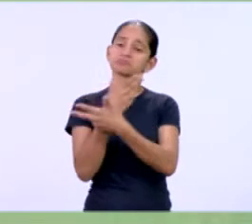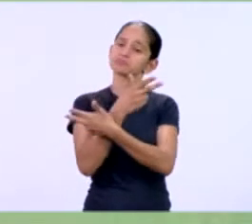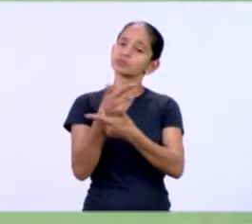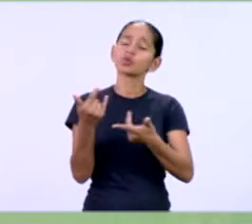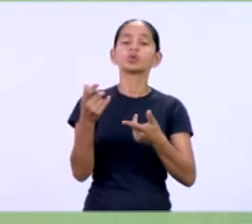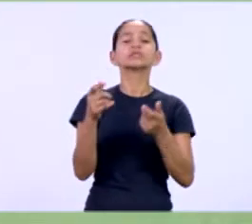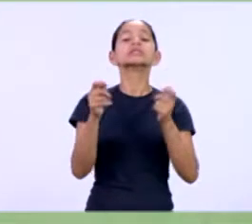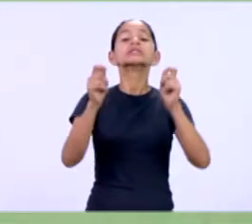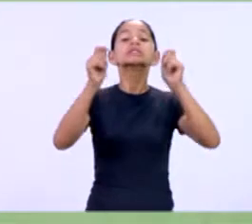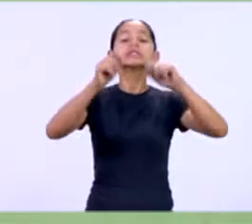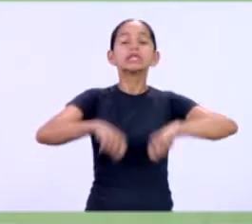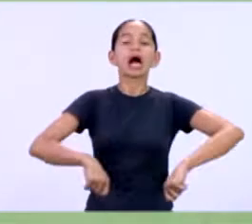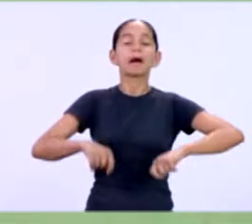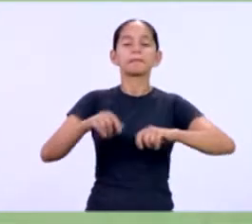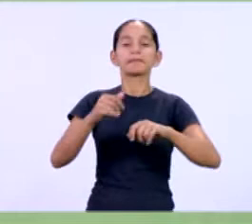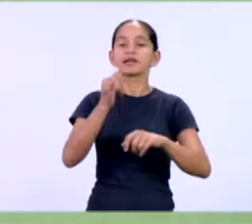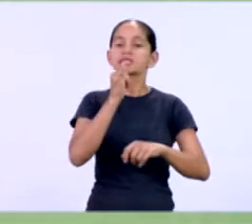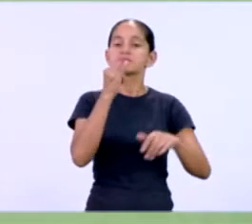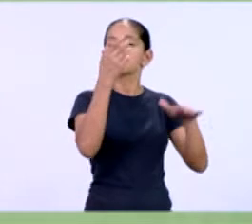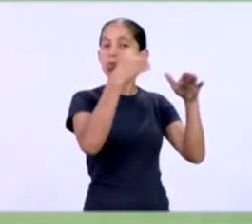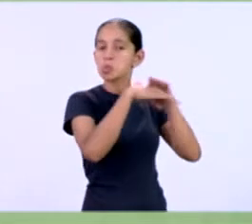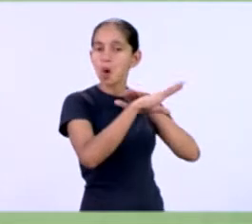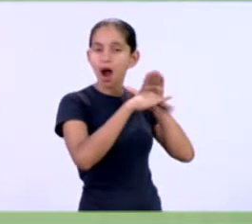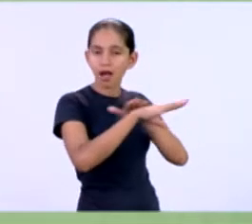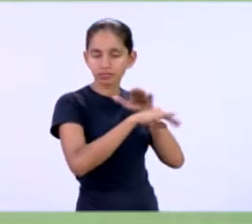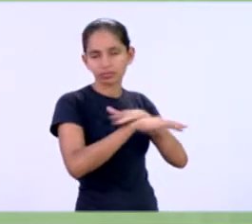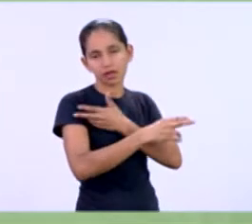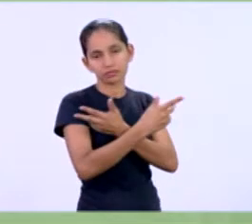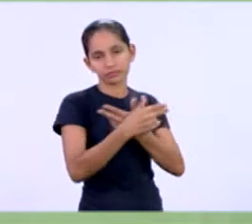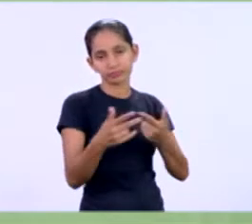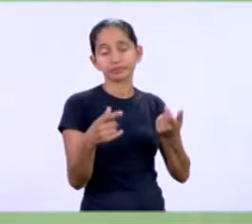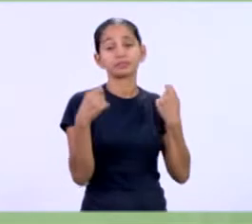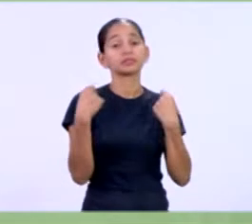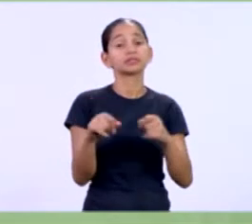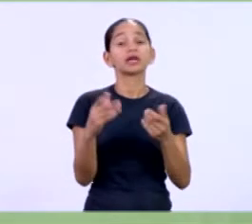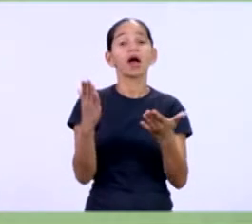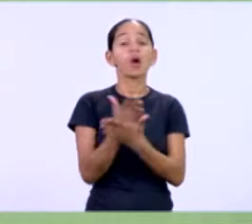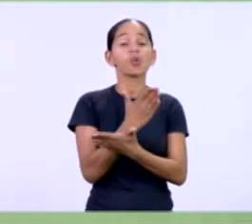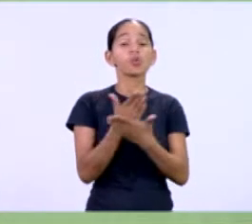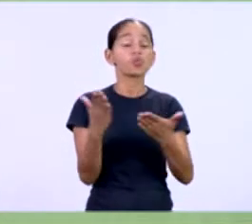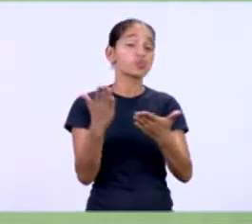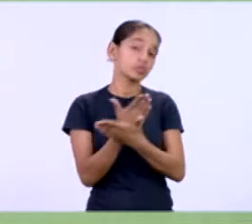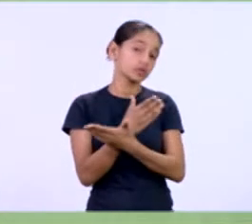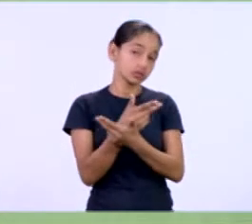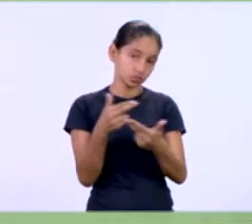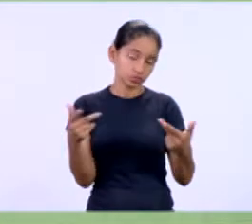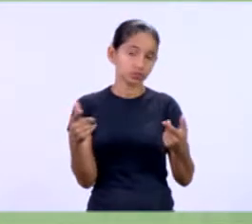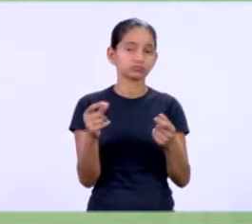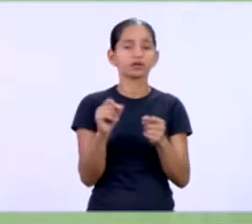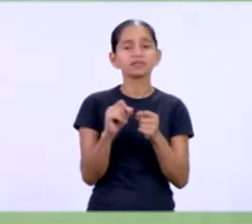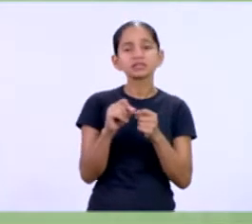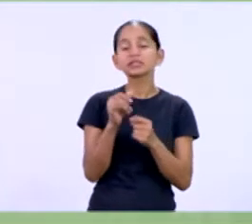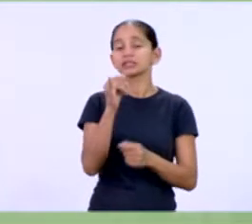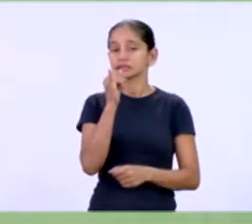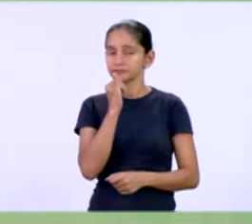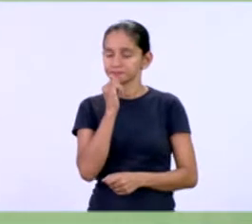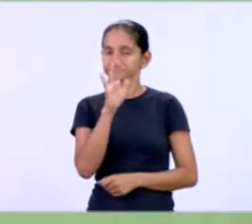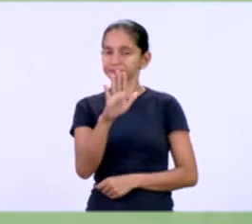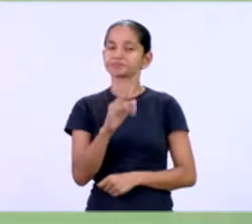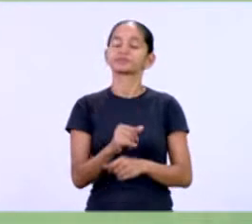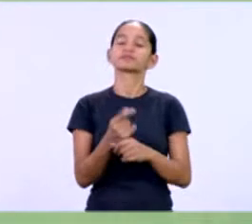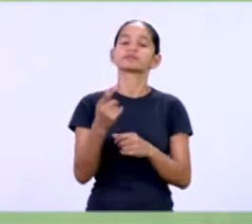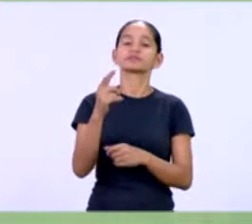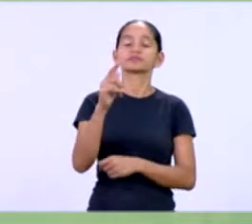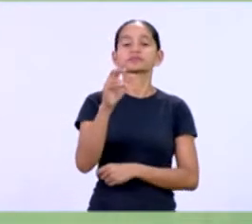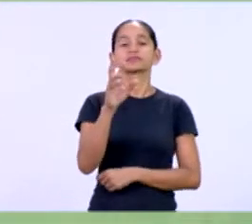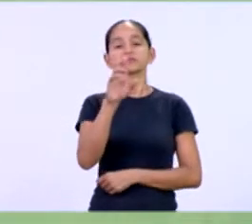matéria-prima ou de mercadorias precisa de recursos para financiá-los. Ou seja, recursos